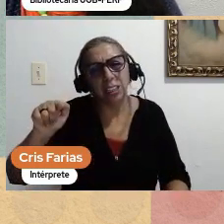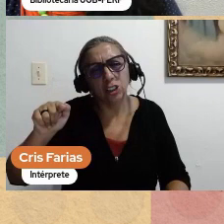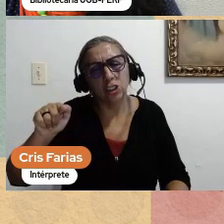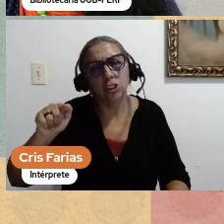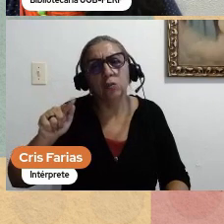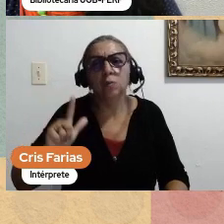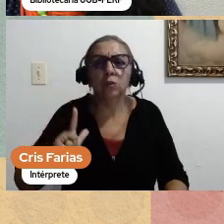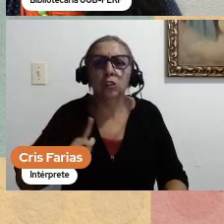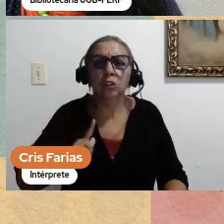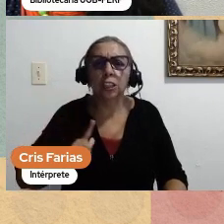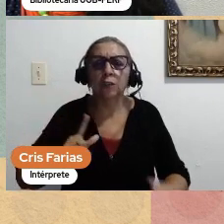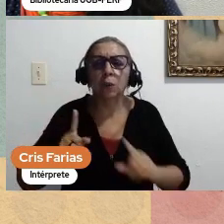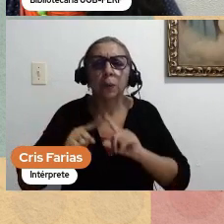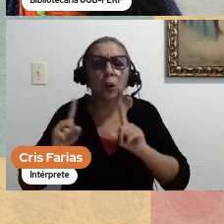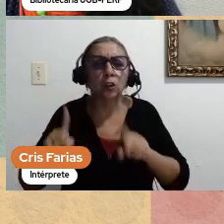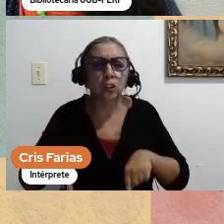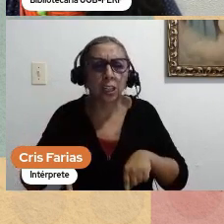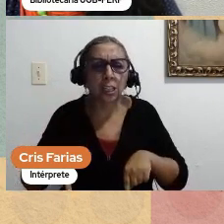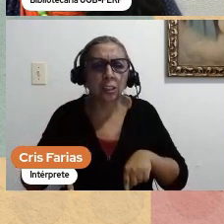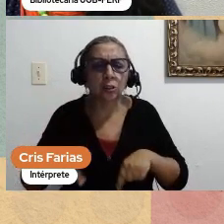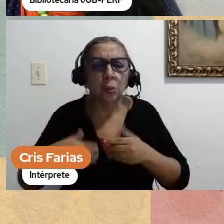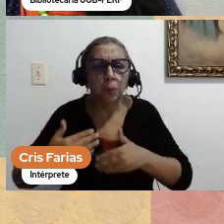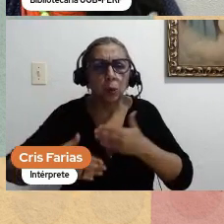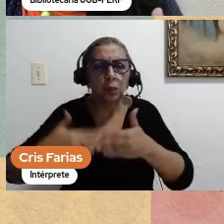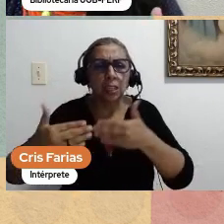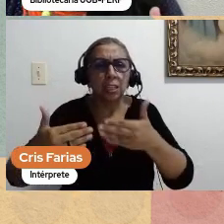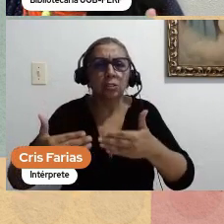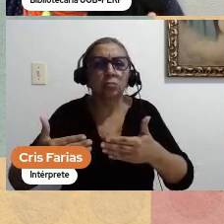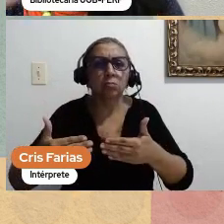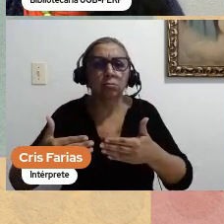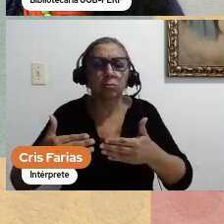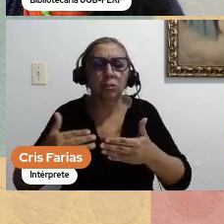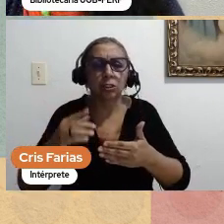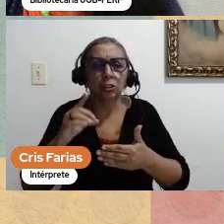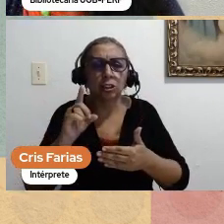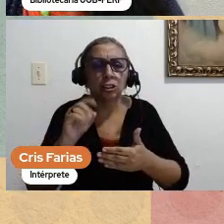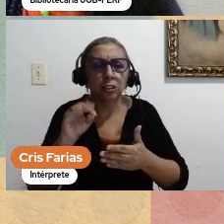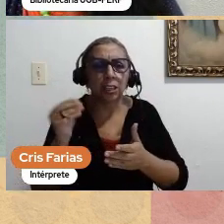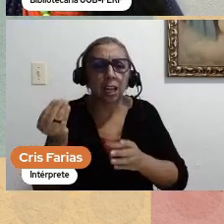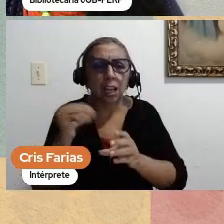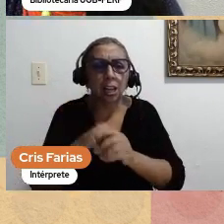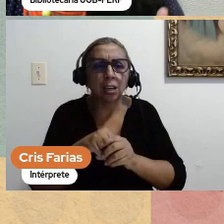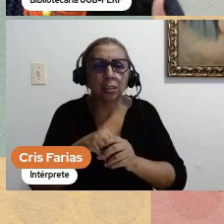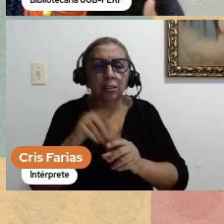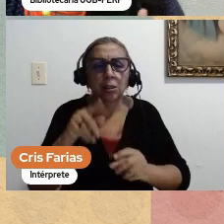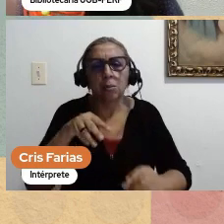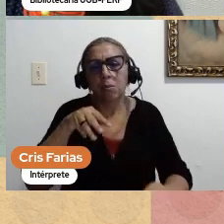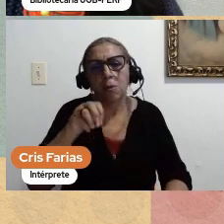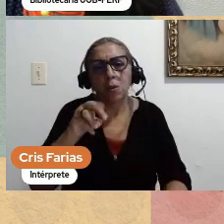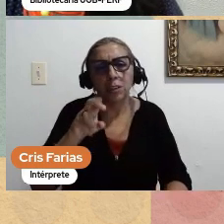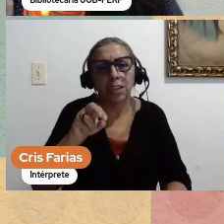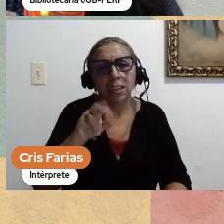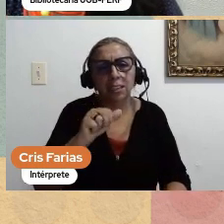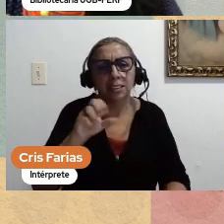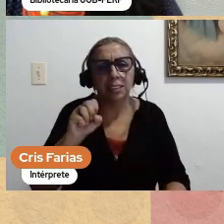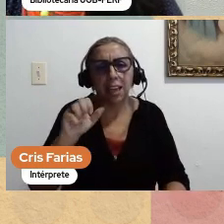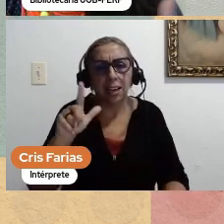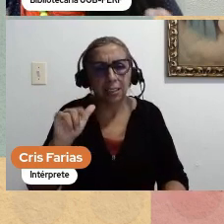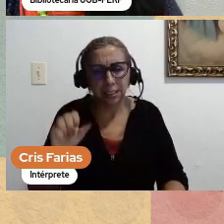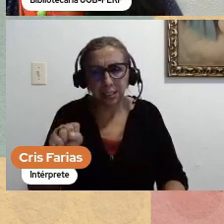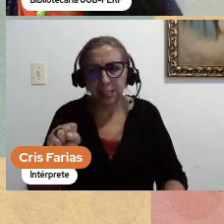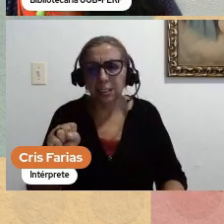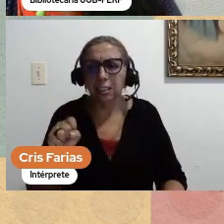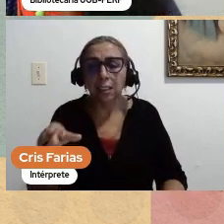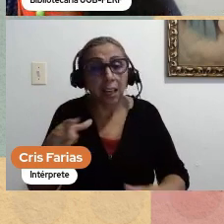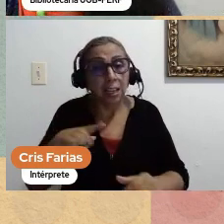um projeto de processo de digitalização com o Instituto Moreira Salles. E naquele momento,